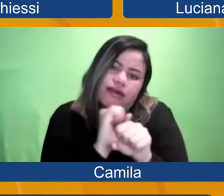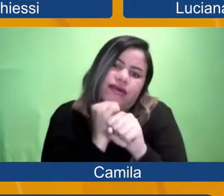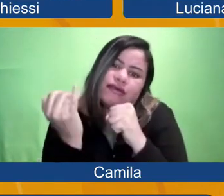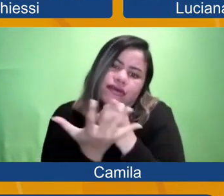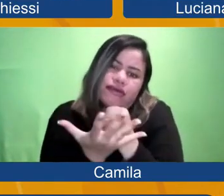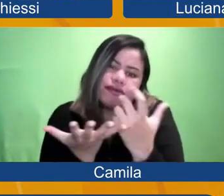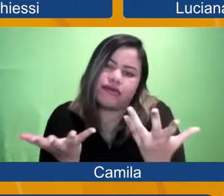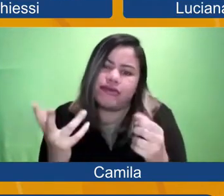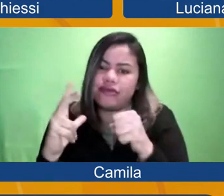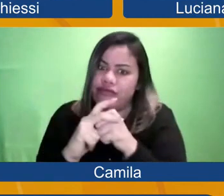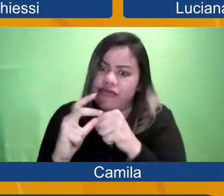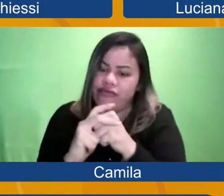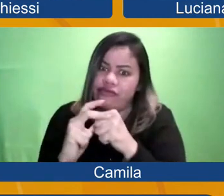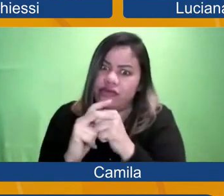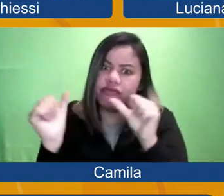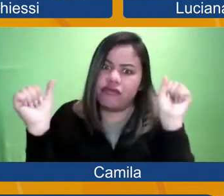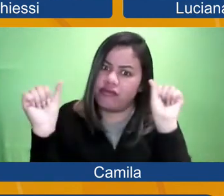precisa